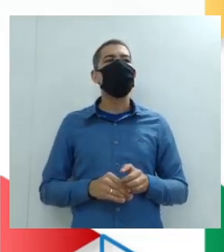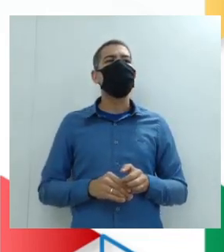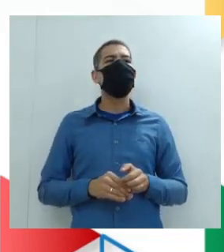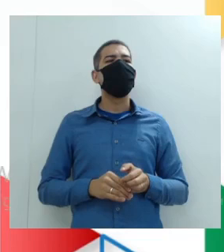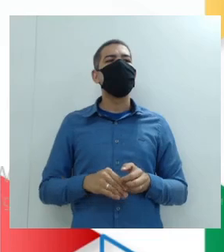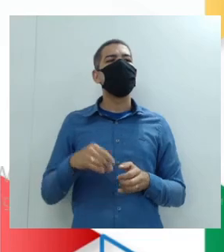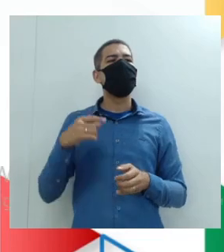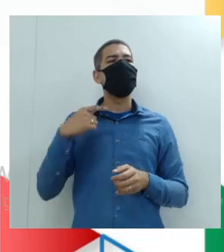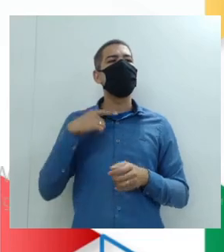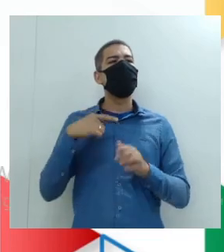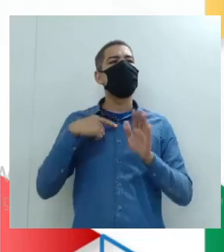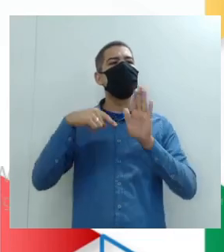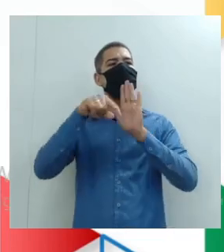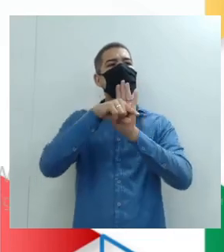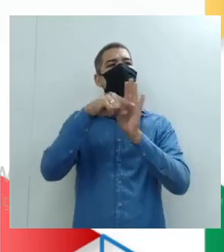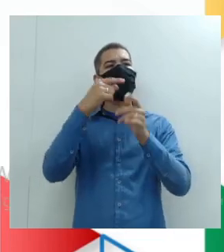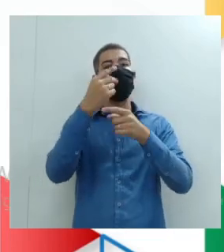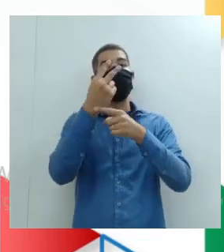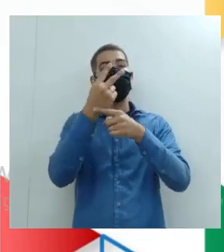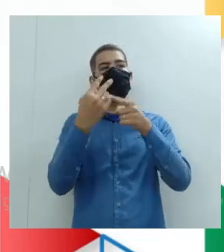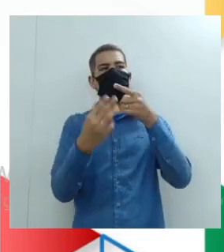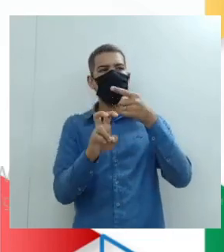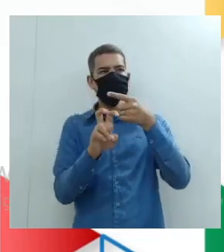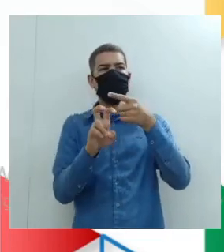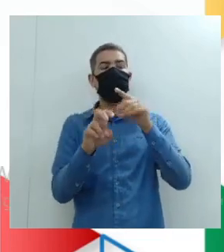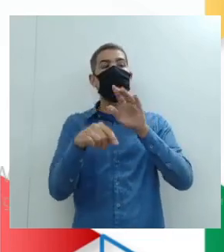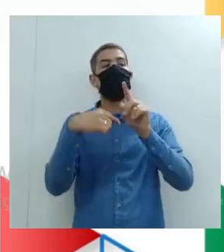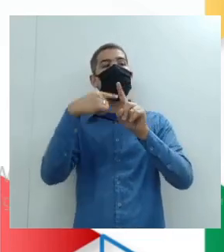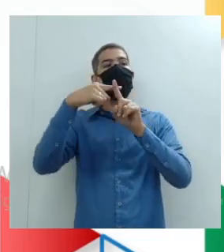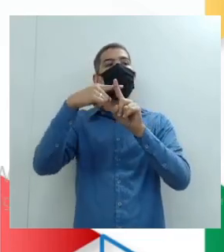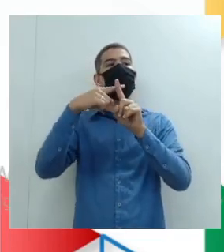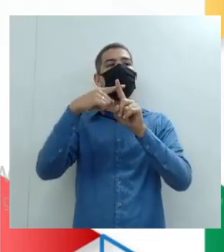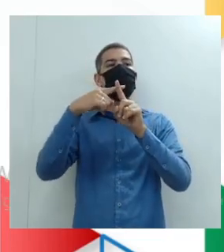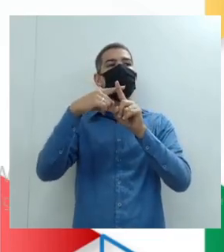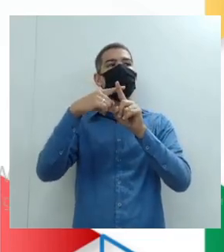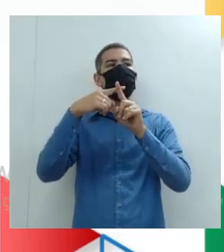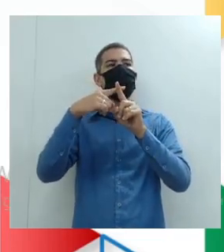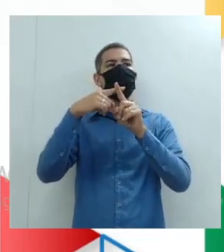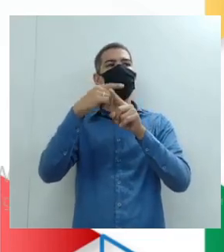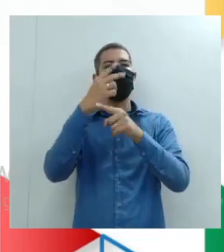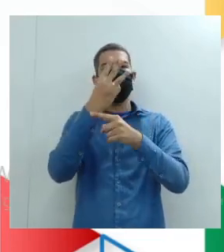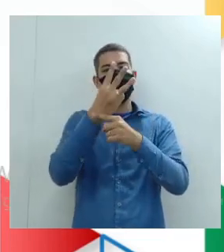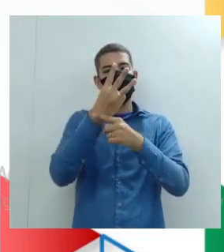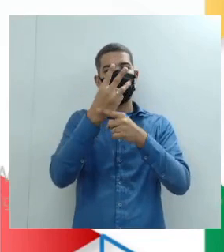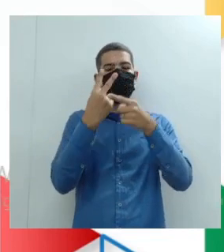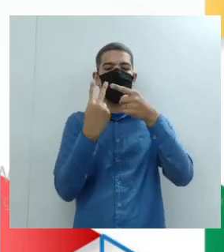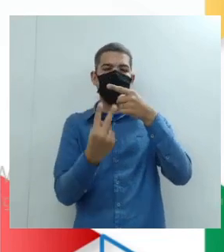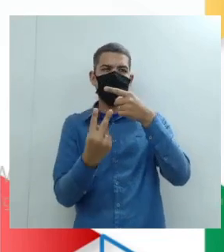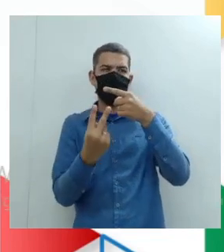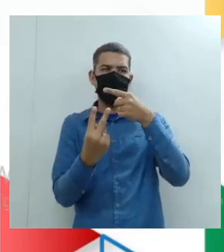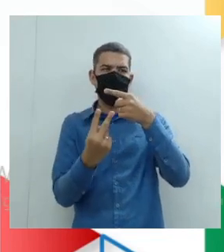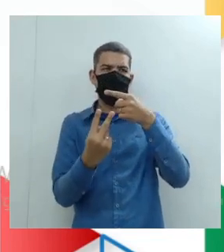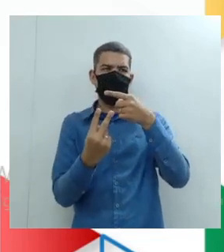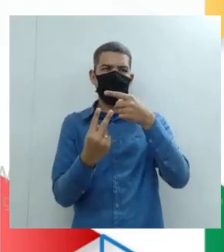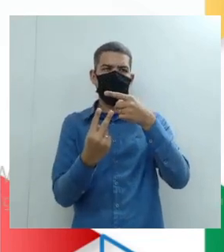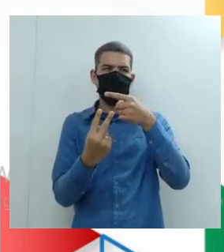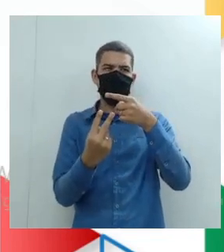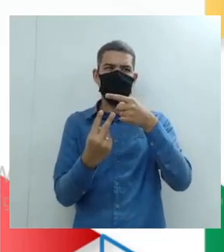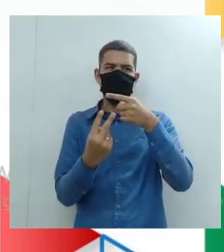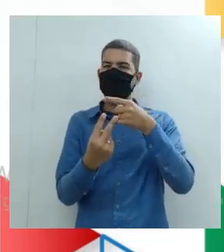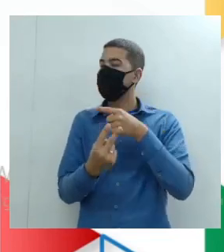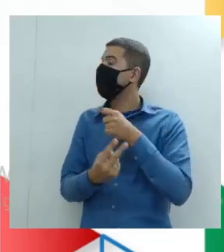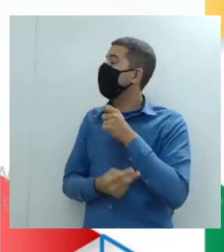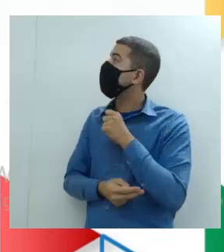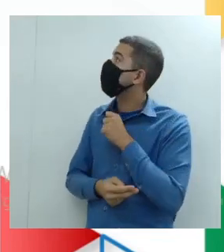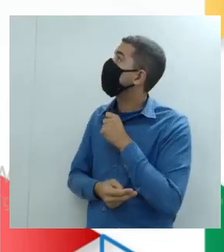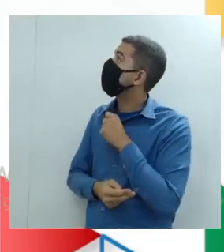tenho menos 2 quintos mais 3 sobre 2. Aí eu vou tirar o MMC,